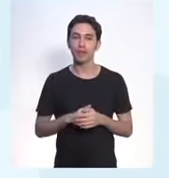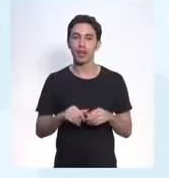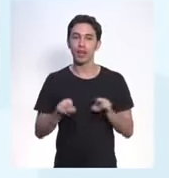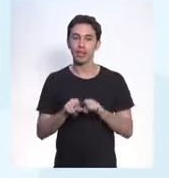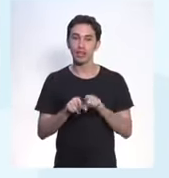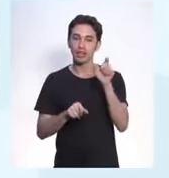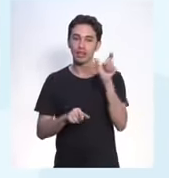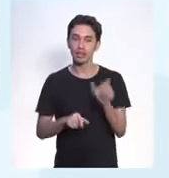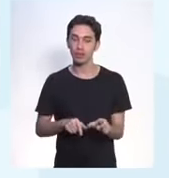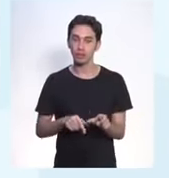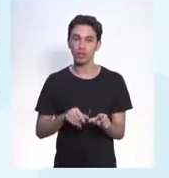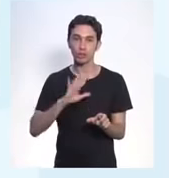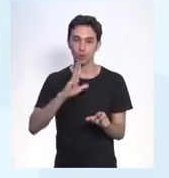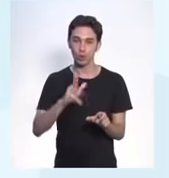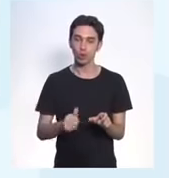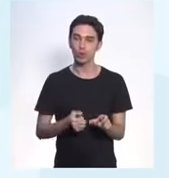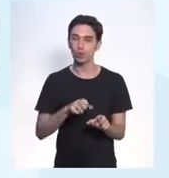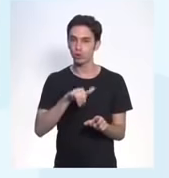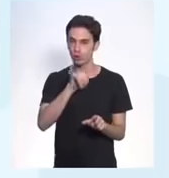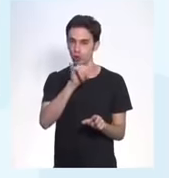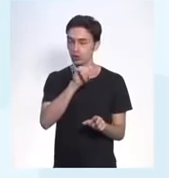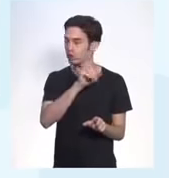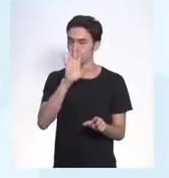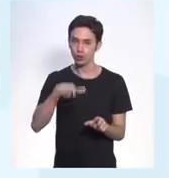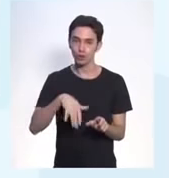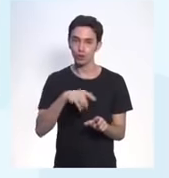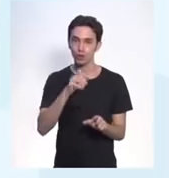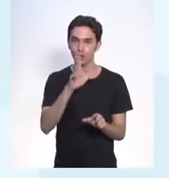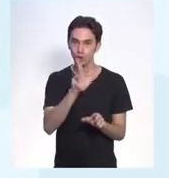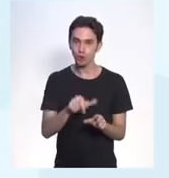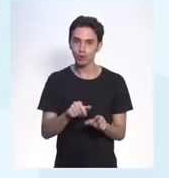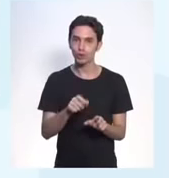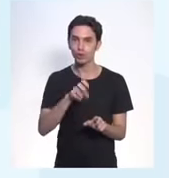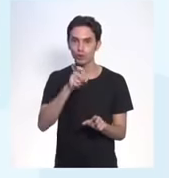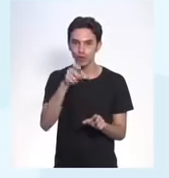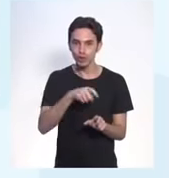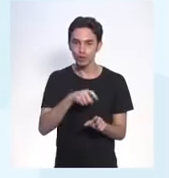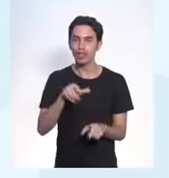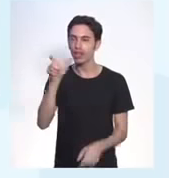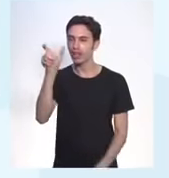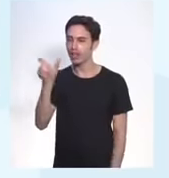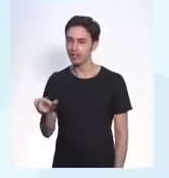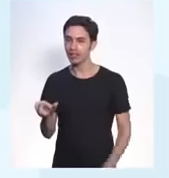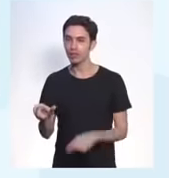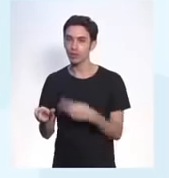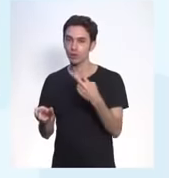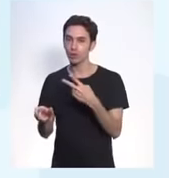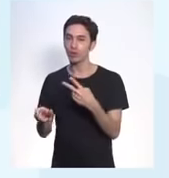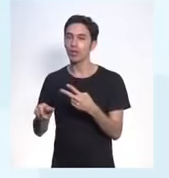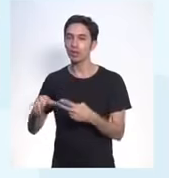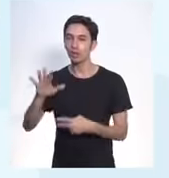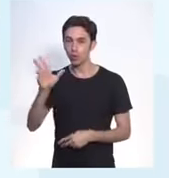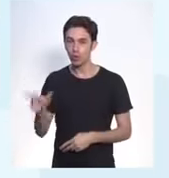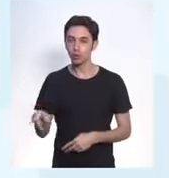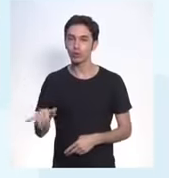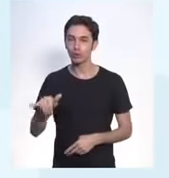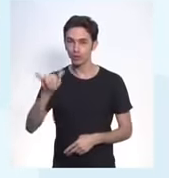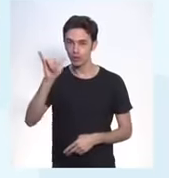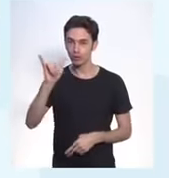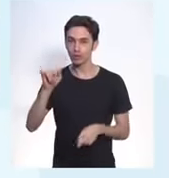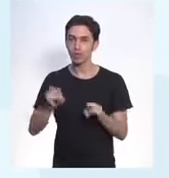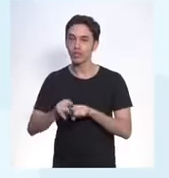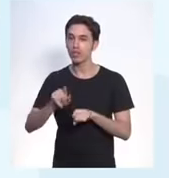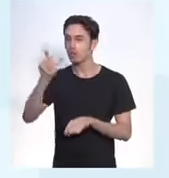fazer todos os valores de x e na terceira coluna eu vou fazer os valores de y e na última eu vou juntar né colocar os pares ordenados